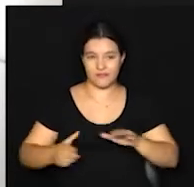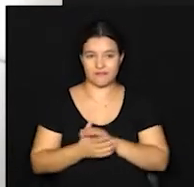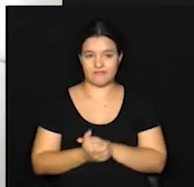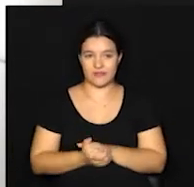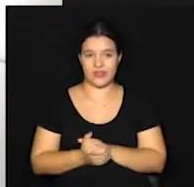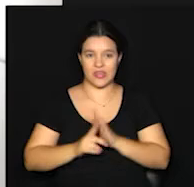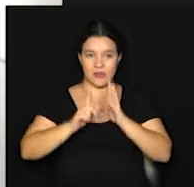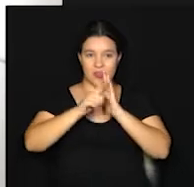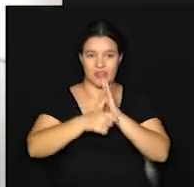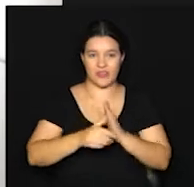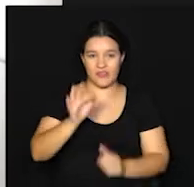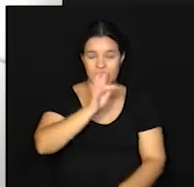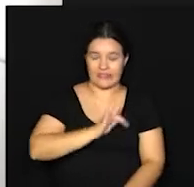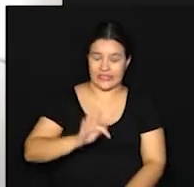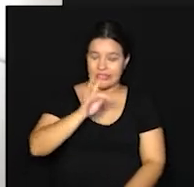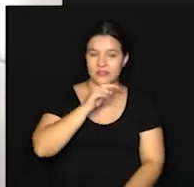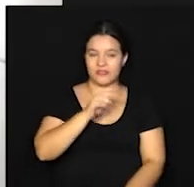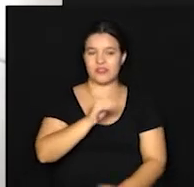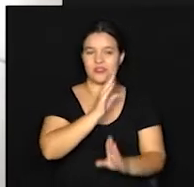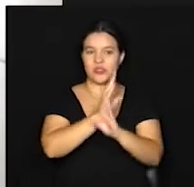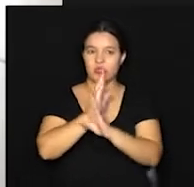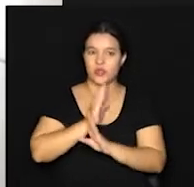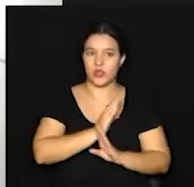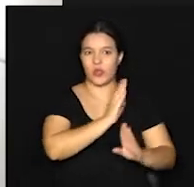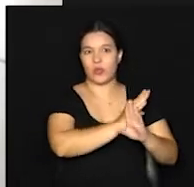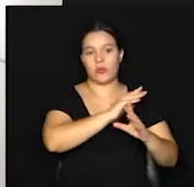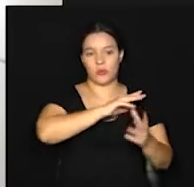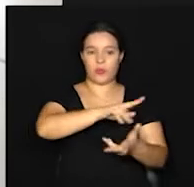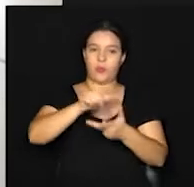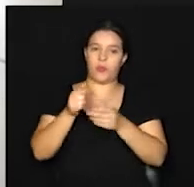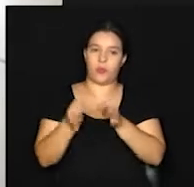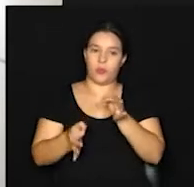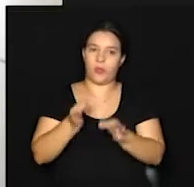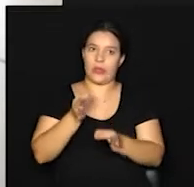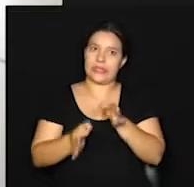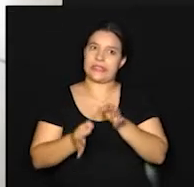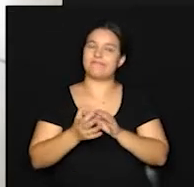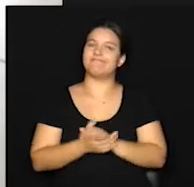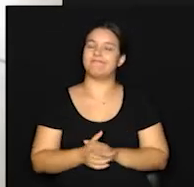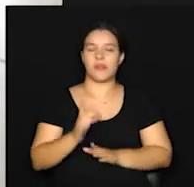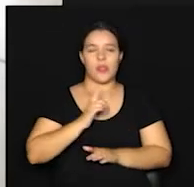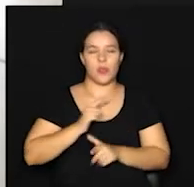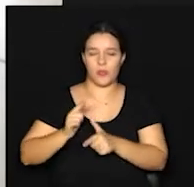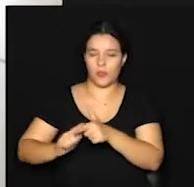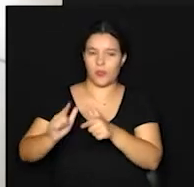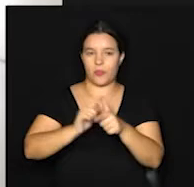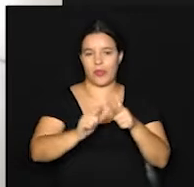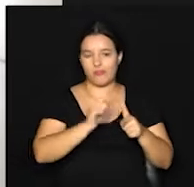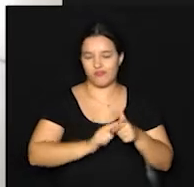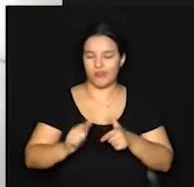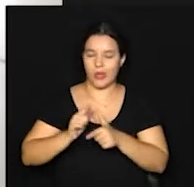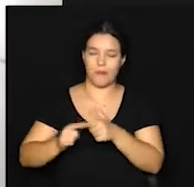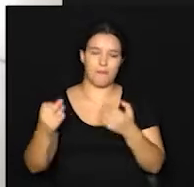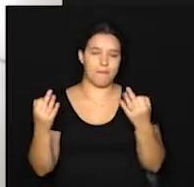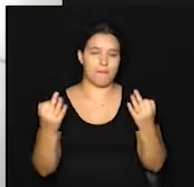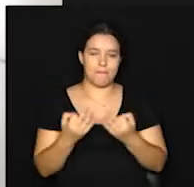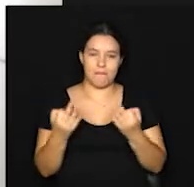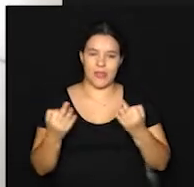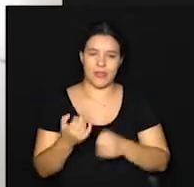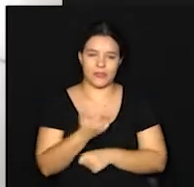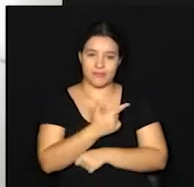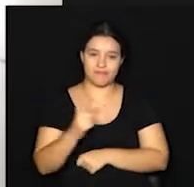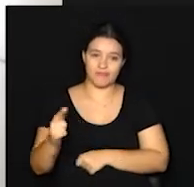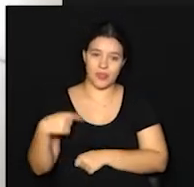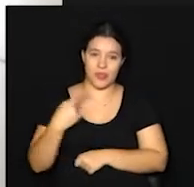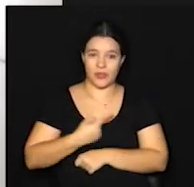você entra na faculdade de Direito, você descobre que o mundo judiciário não é tão bonito e nem é tão perfeito quanto a